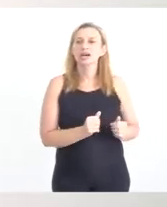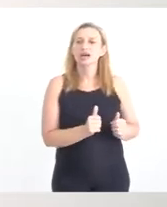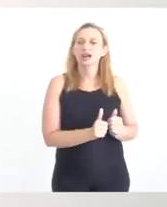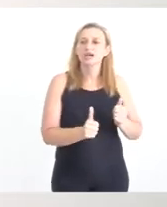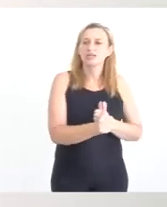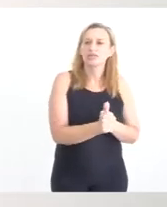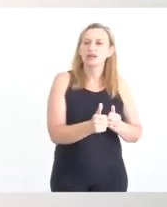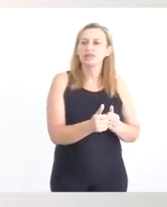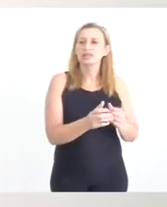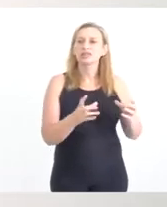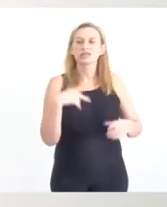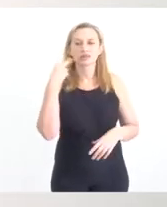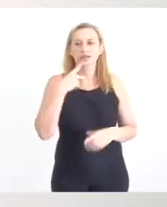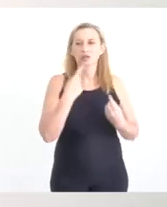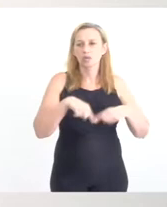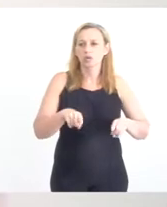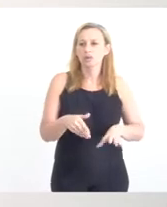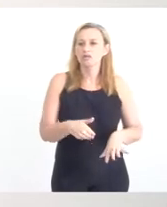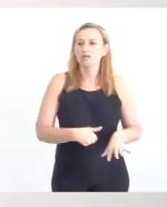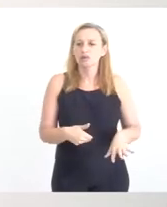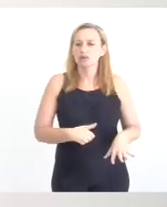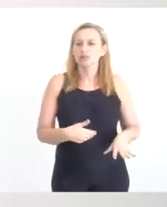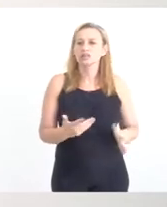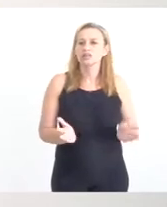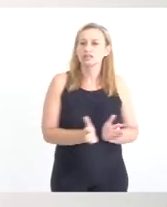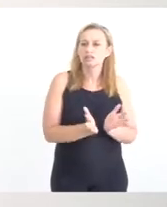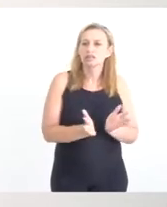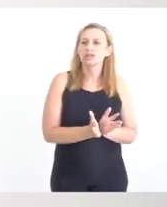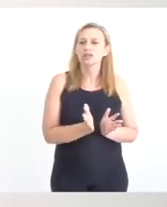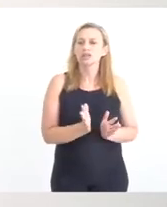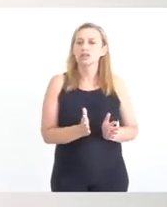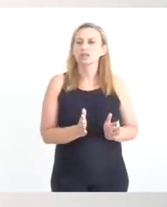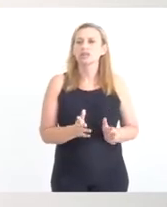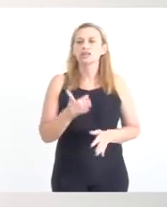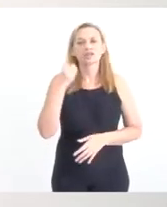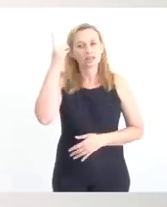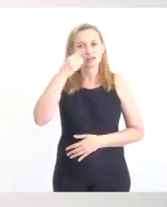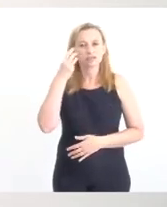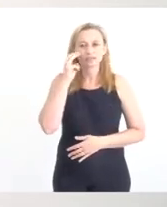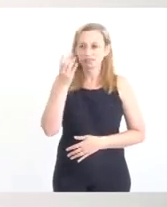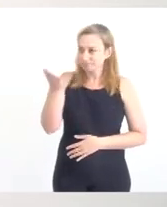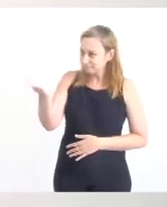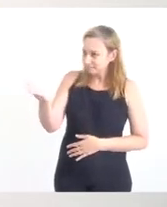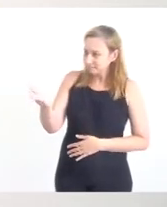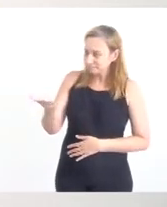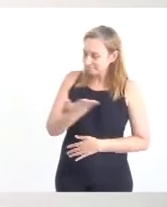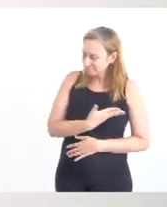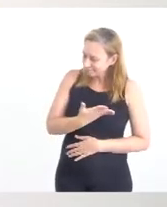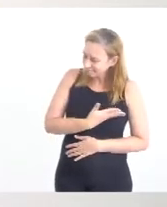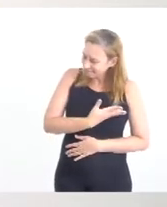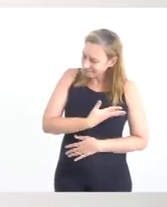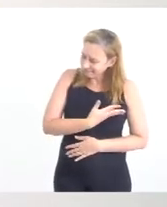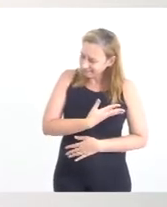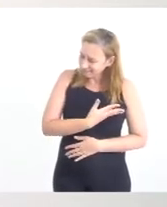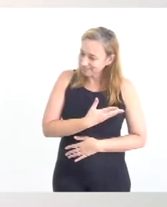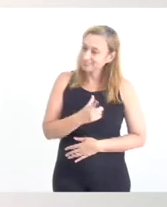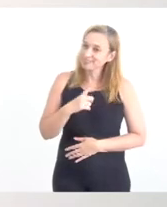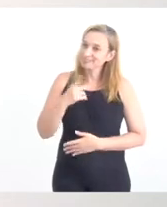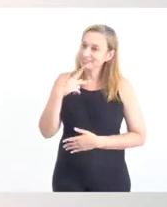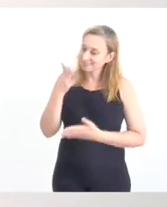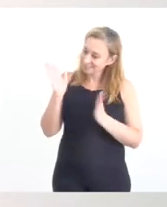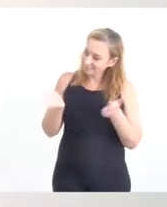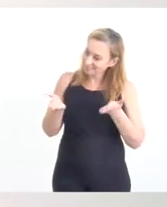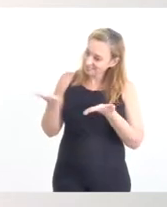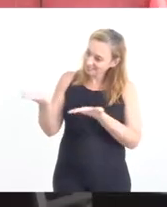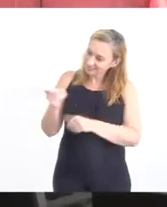contra a fome EA miséria que acabamos de lançar é o Deputado waldeck Carneiro meu companheiro que tem a